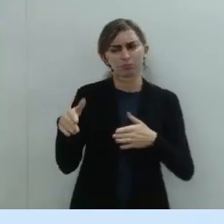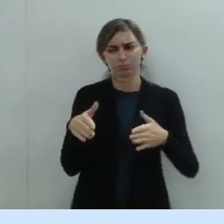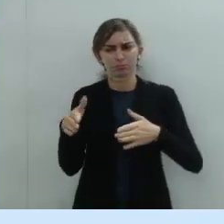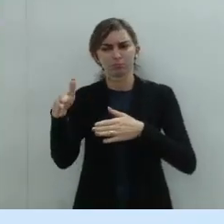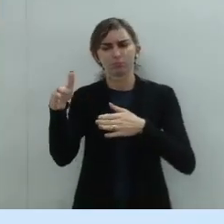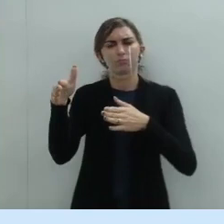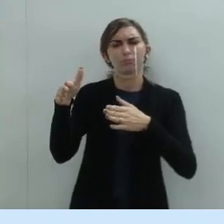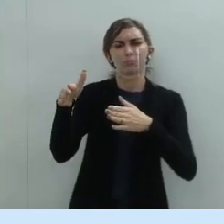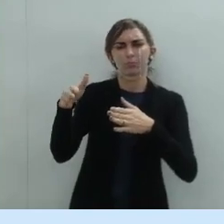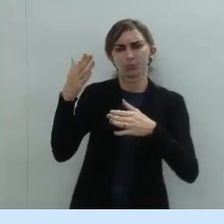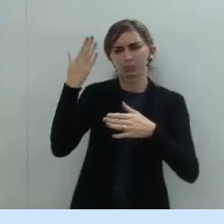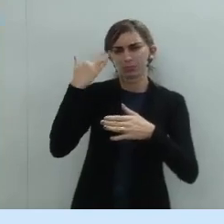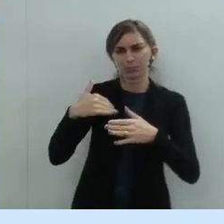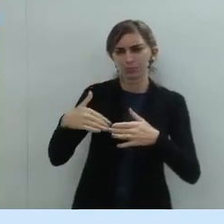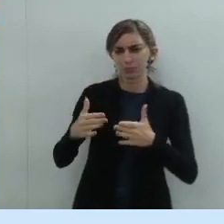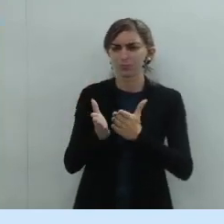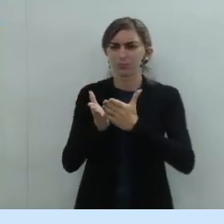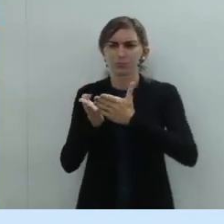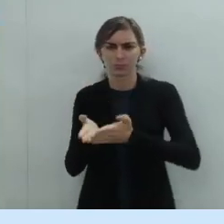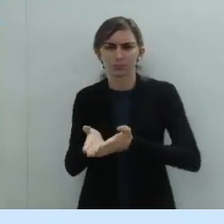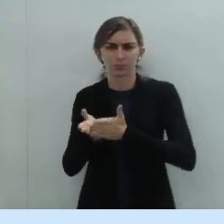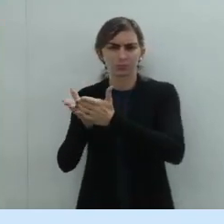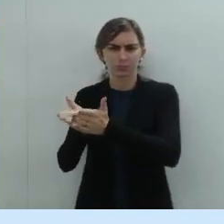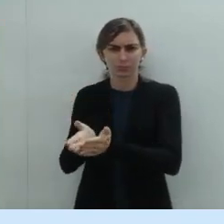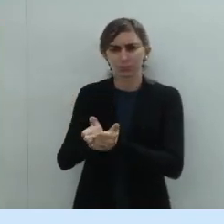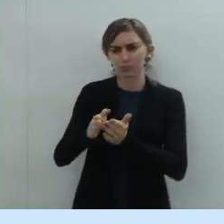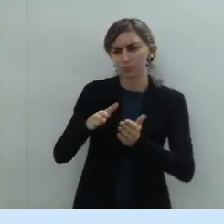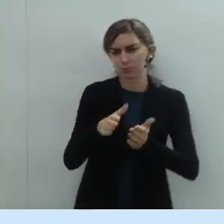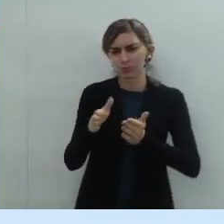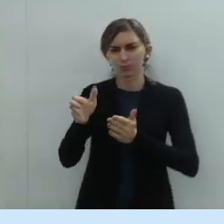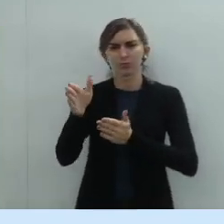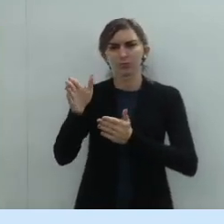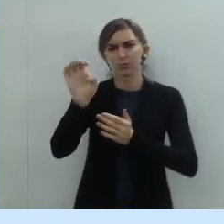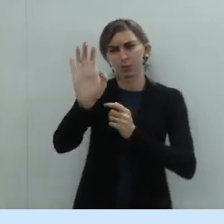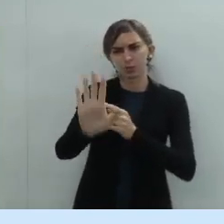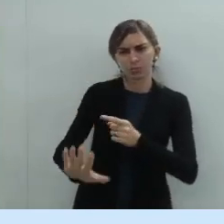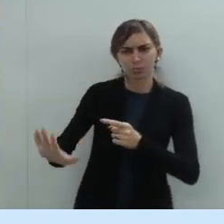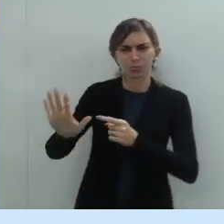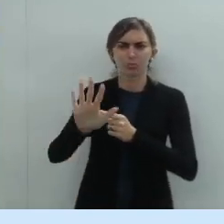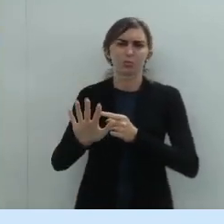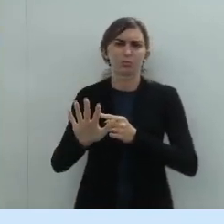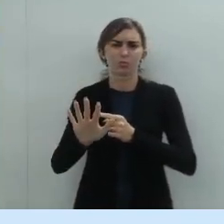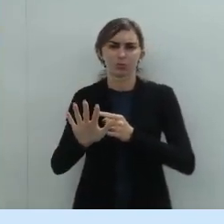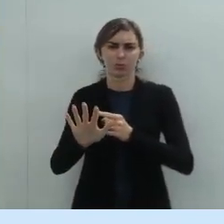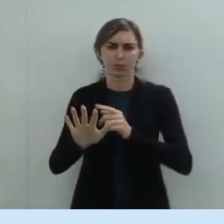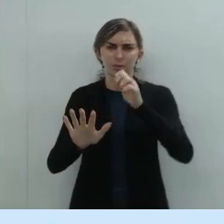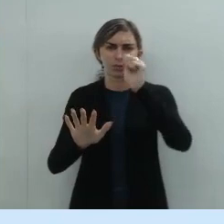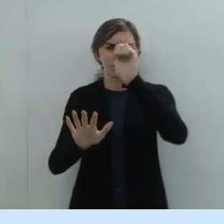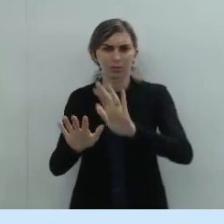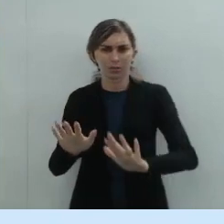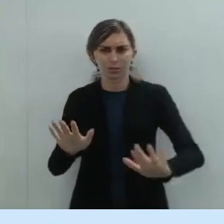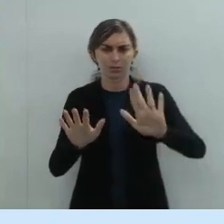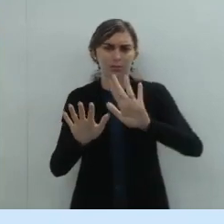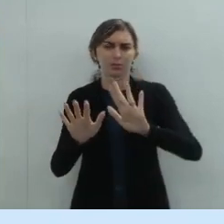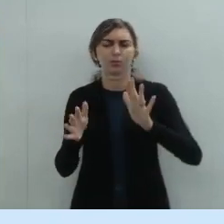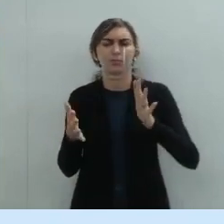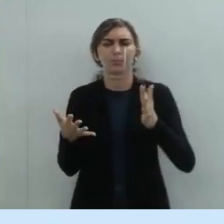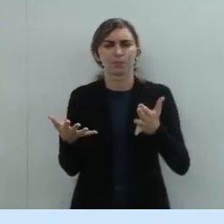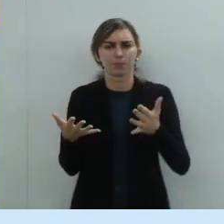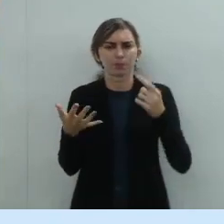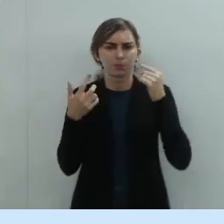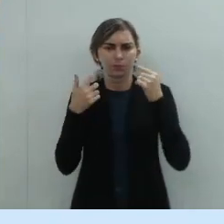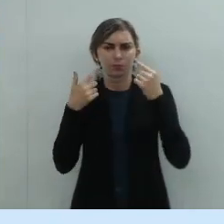rota que a gente sabe ali do Mediterrâneo, que vai ali sentido Europa e sentido Ásia, a gente vai